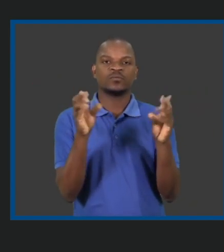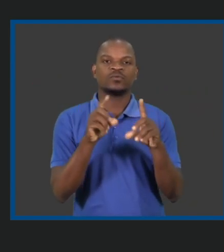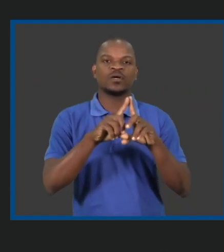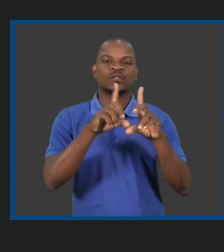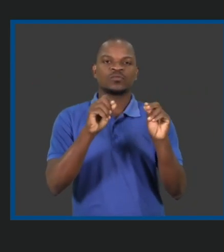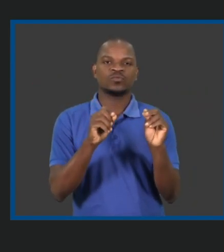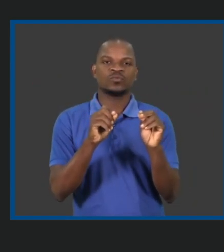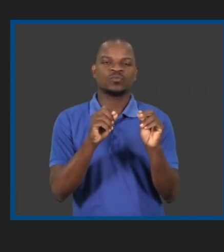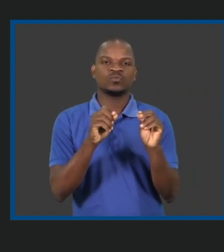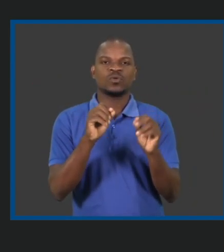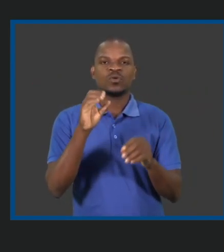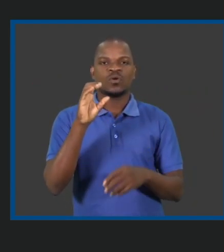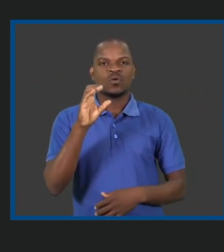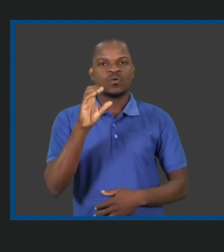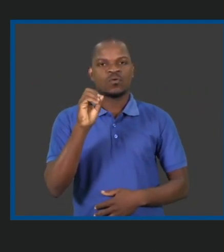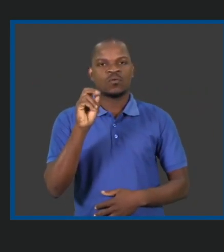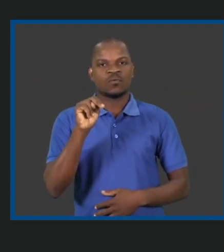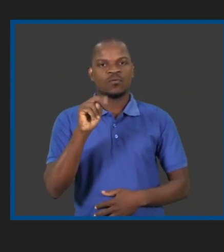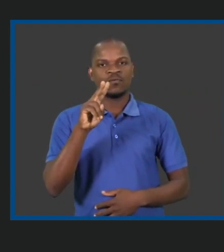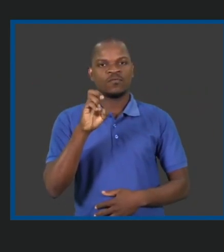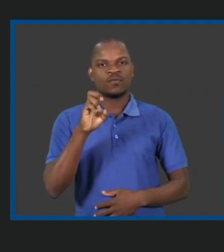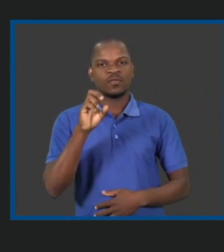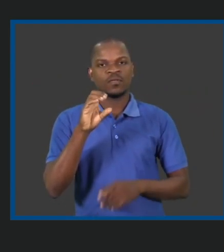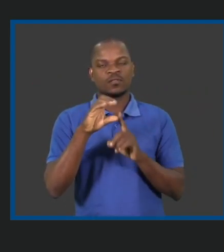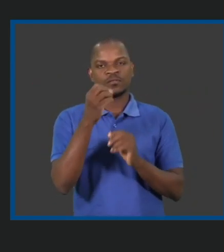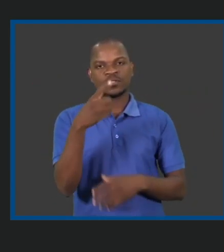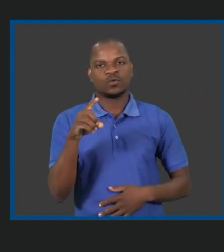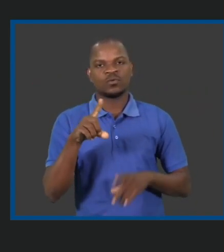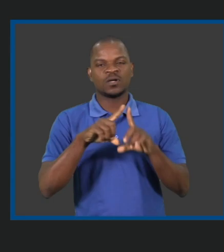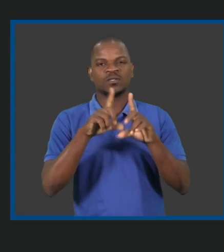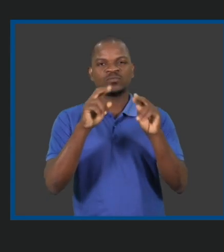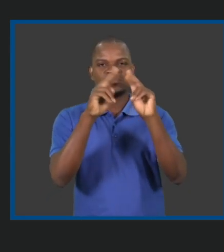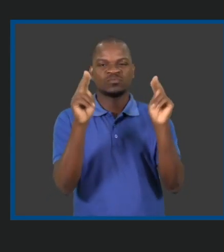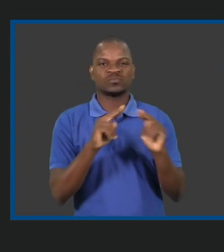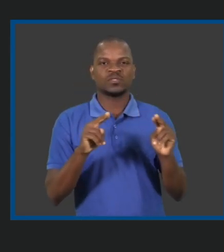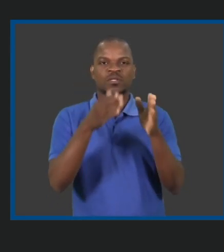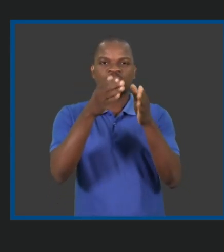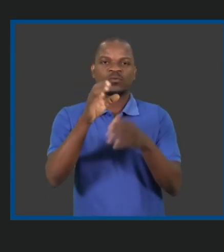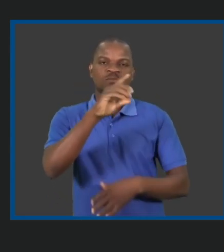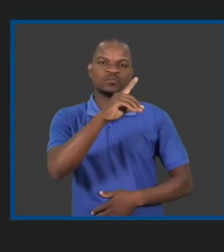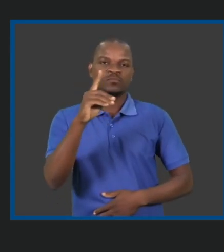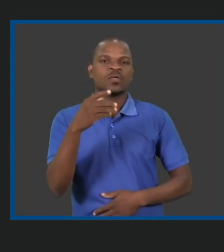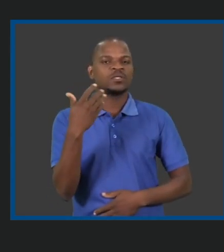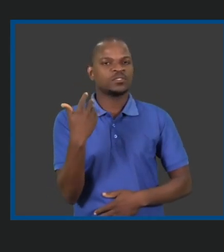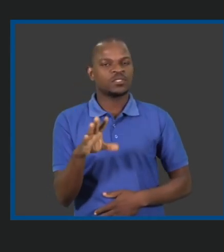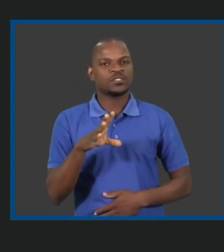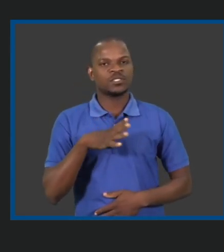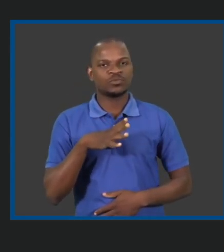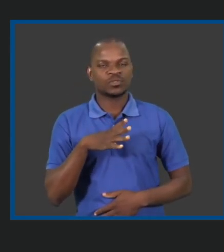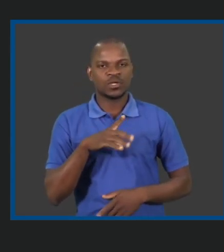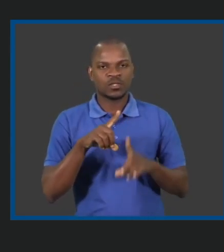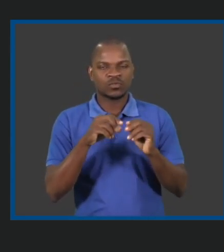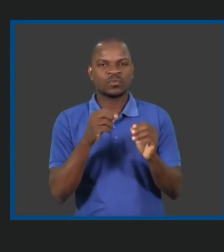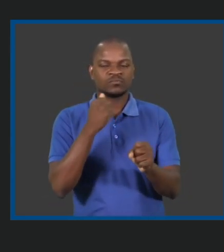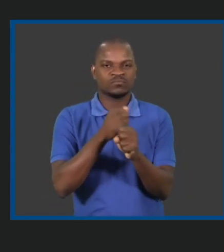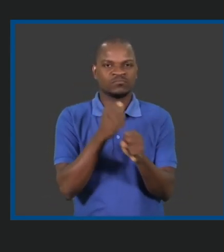da convenção internacional das pessoas com deficiência e acho que também é um ganho que já temos uma garantia para poder trabalhar